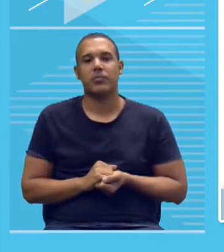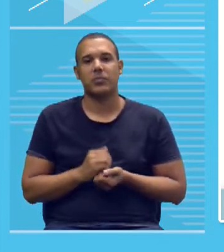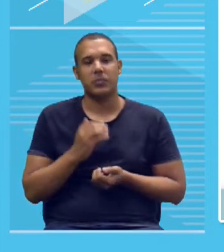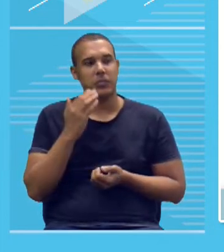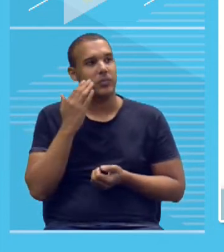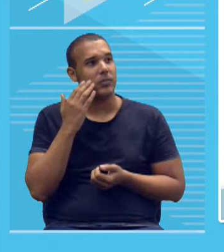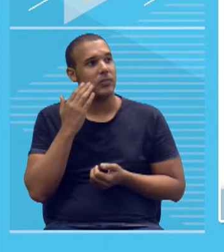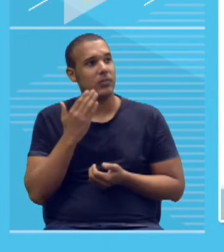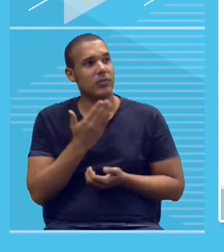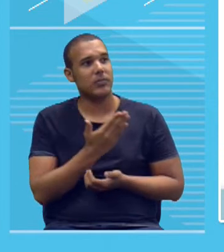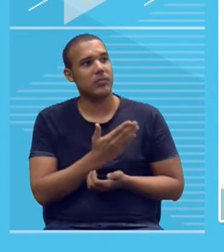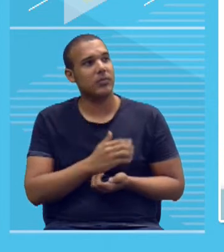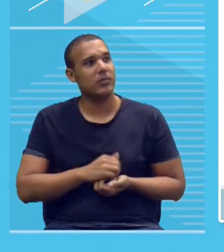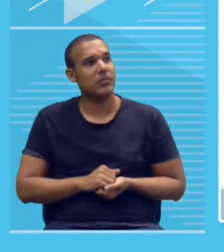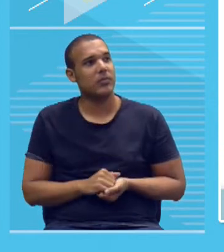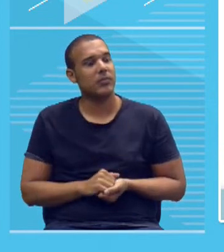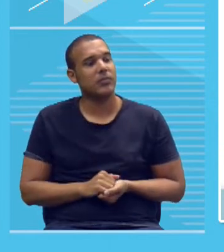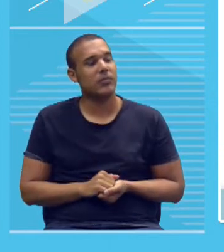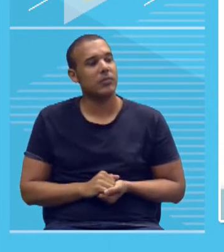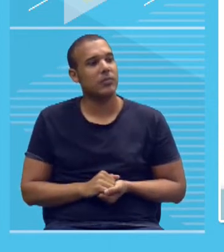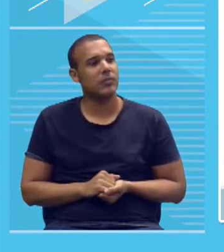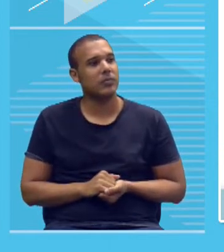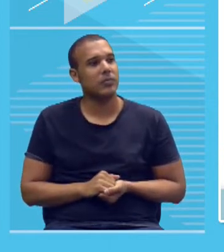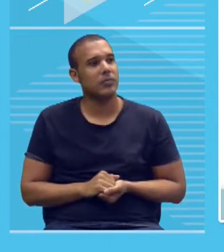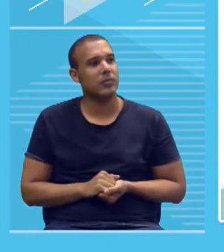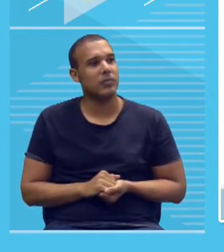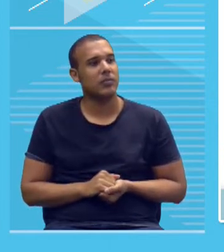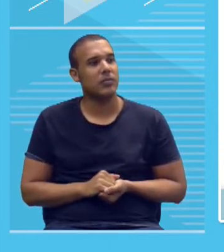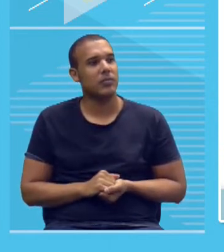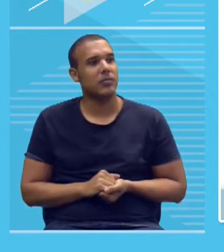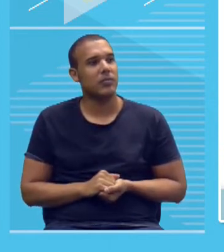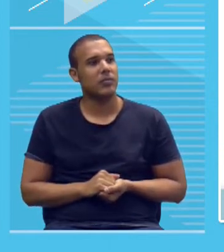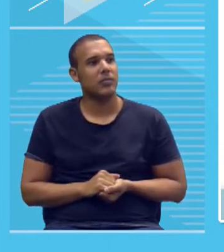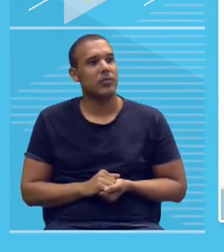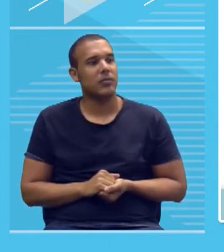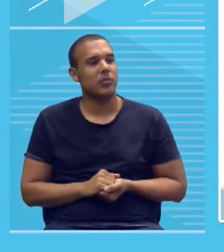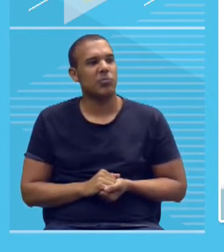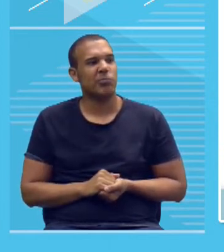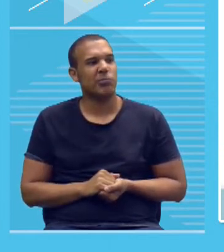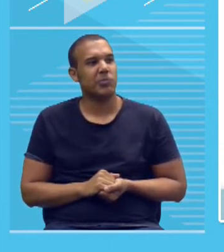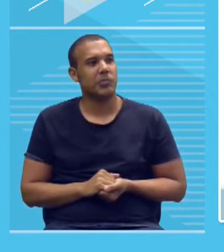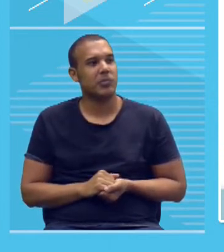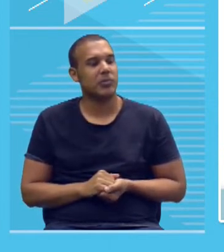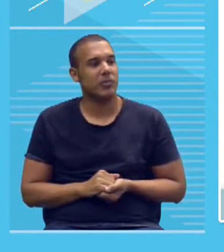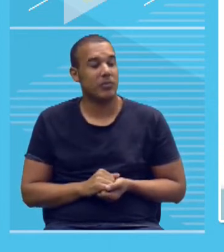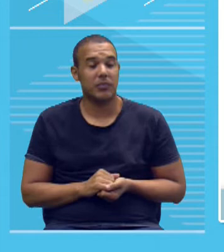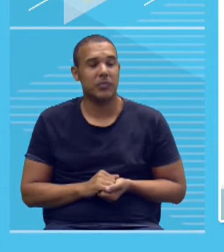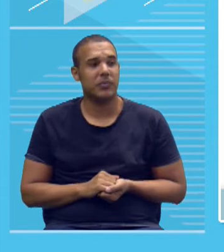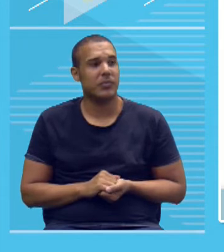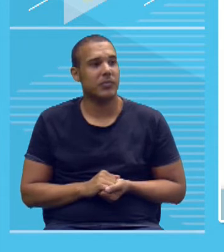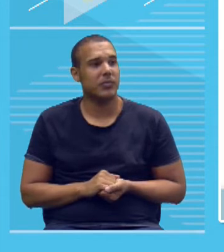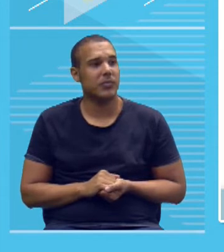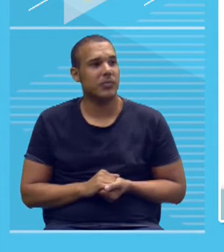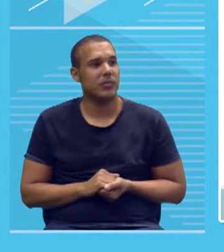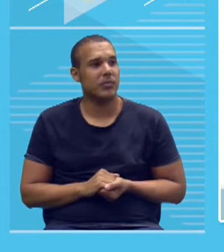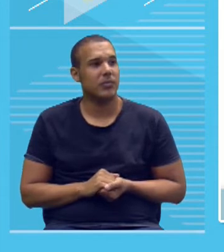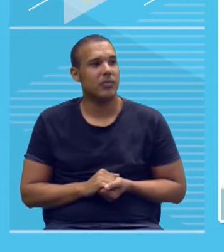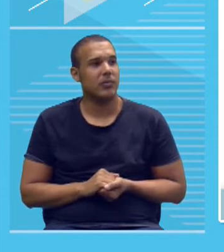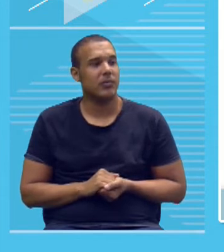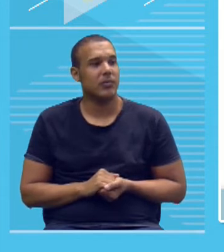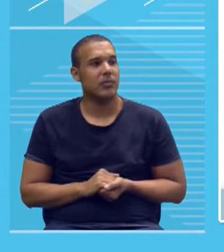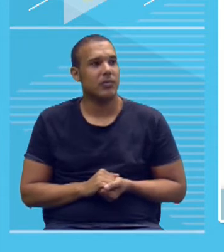Corresponde à taxa de 1 mês qual que seria a taxa Professor qual seria a